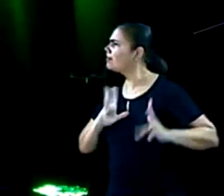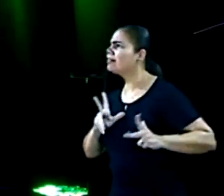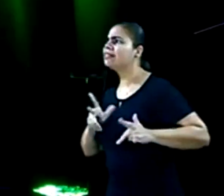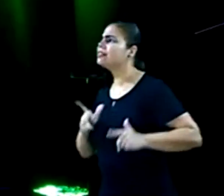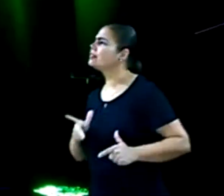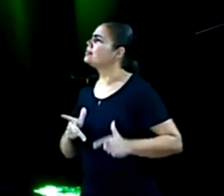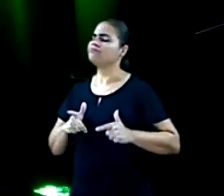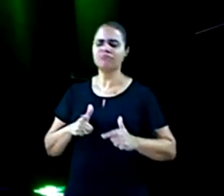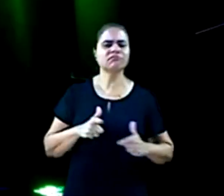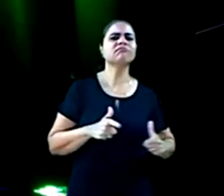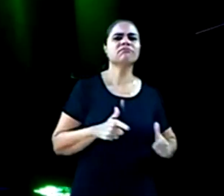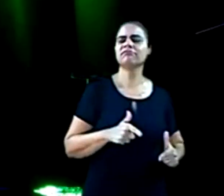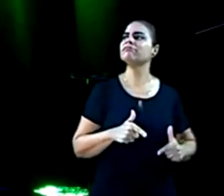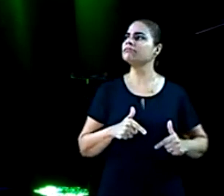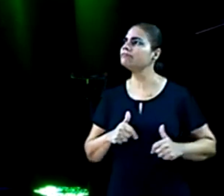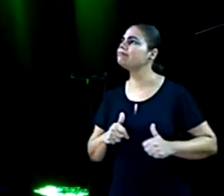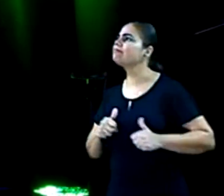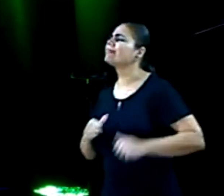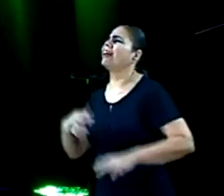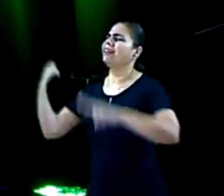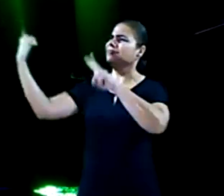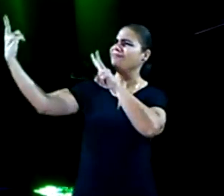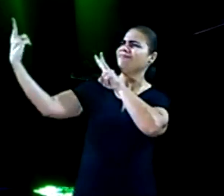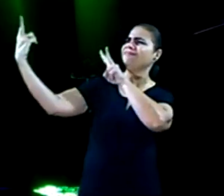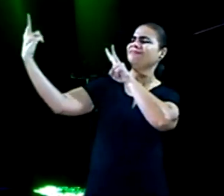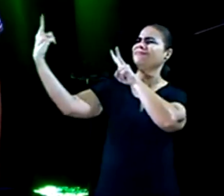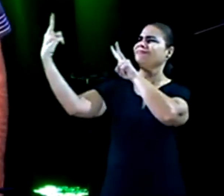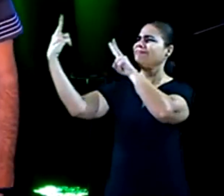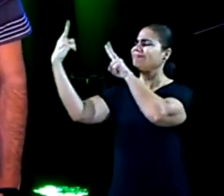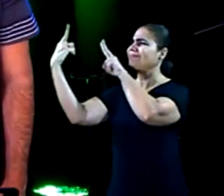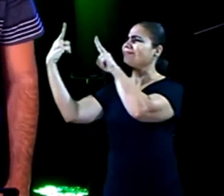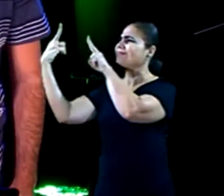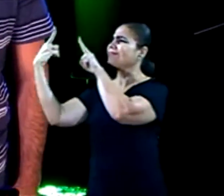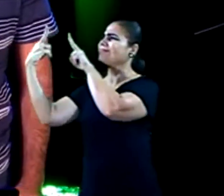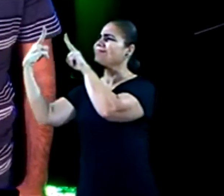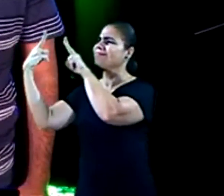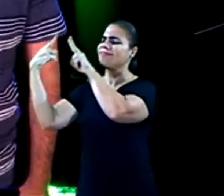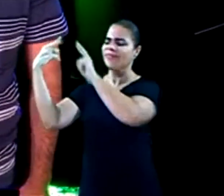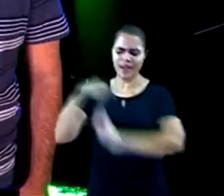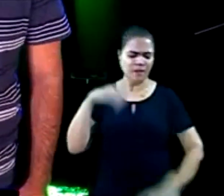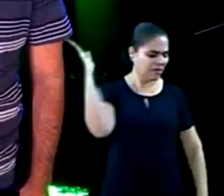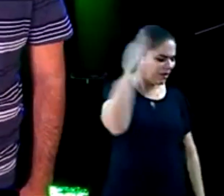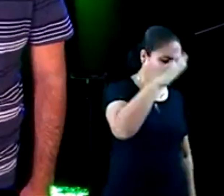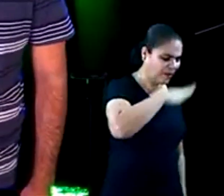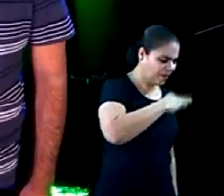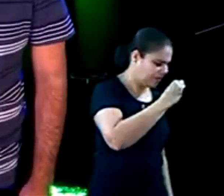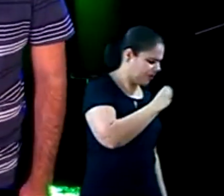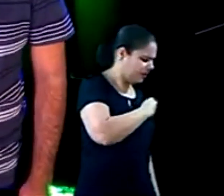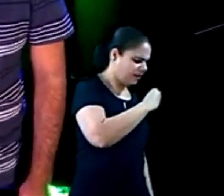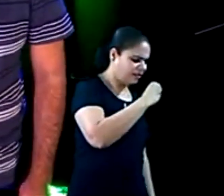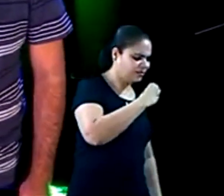cometeu. E olhar nos olhos de quem tanto mal lhe